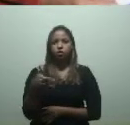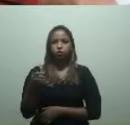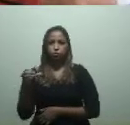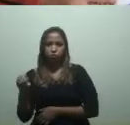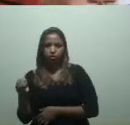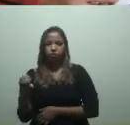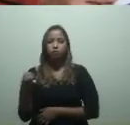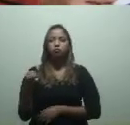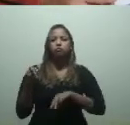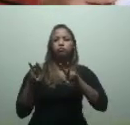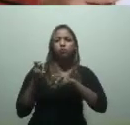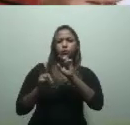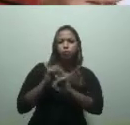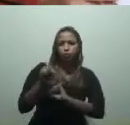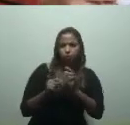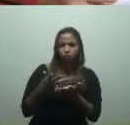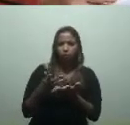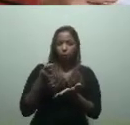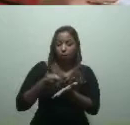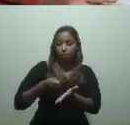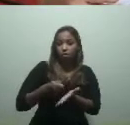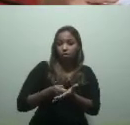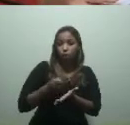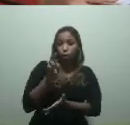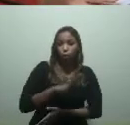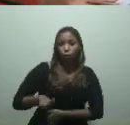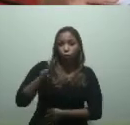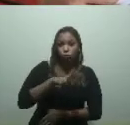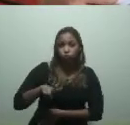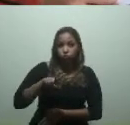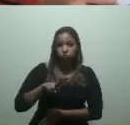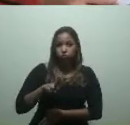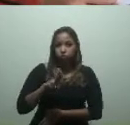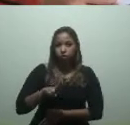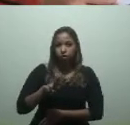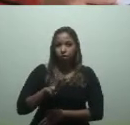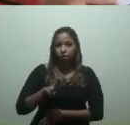sobre a obrigatoriedade de uso da